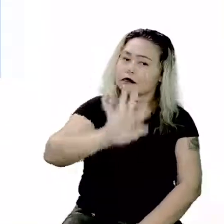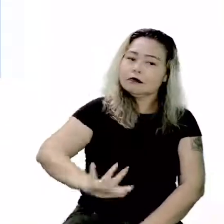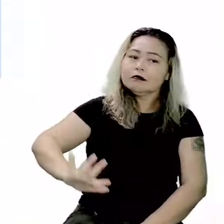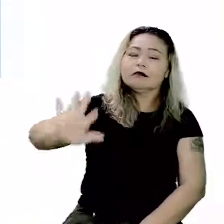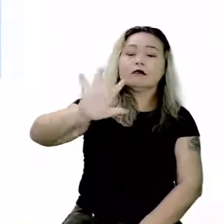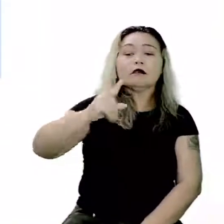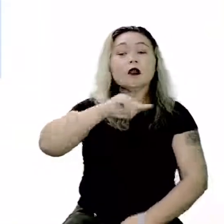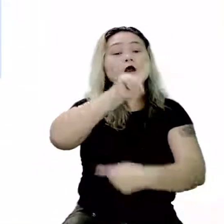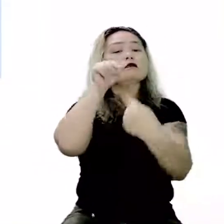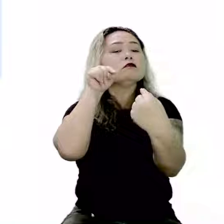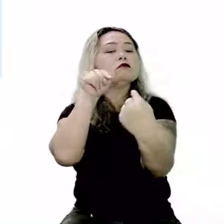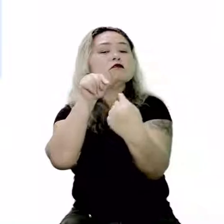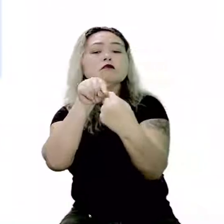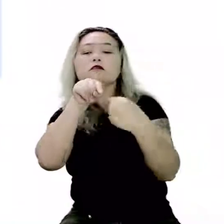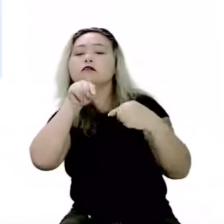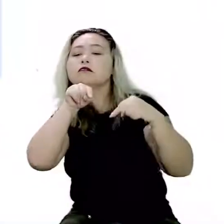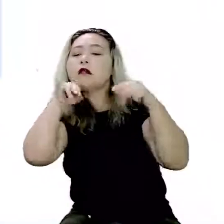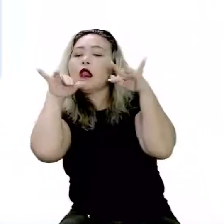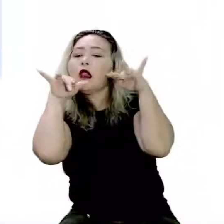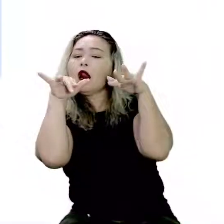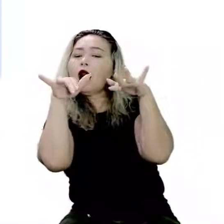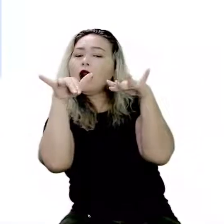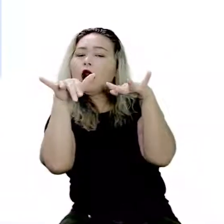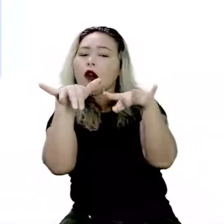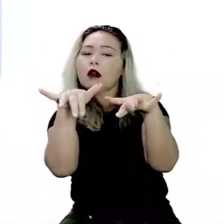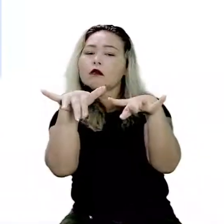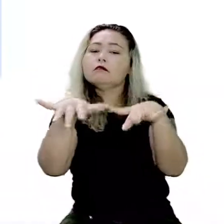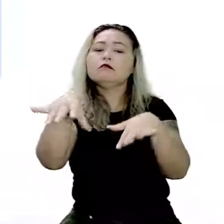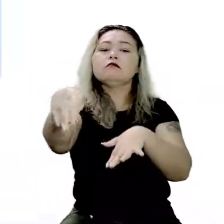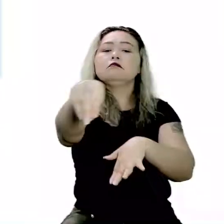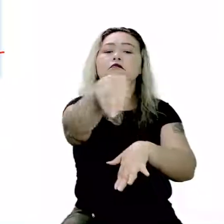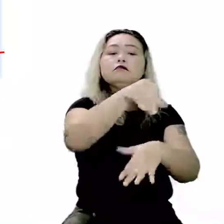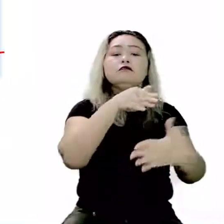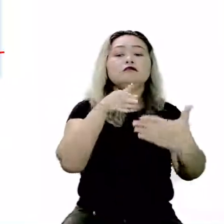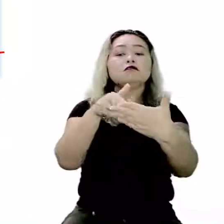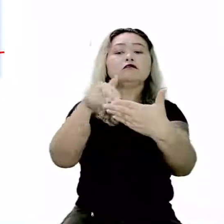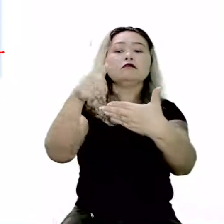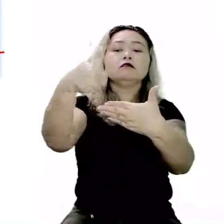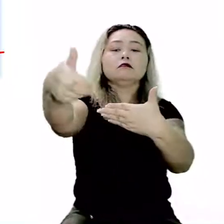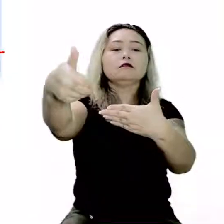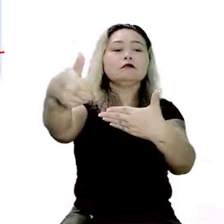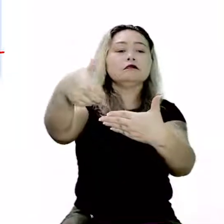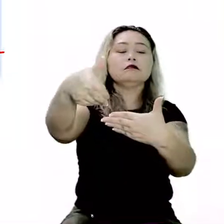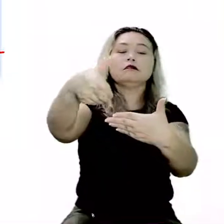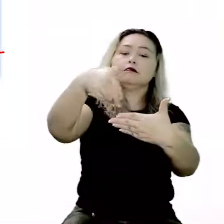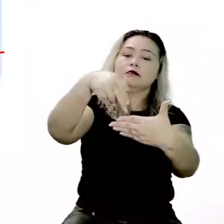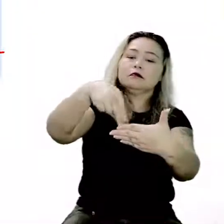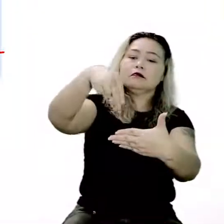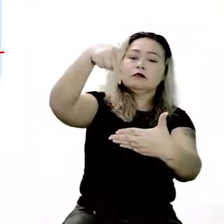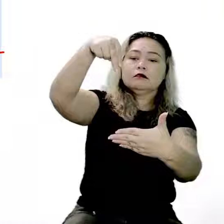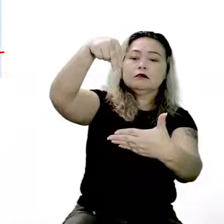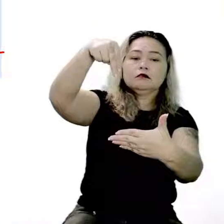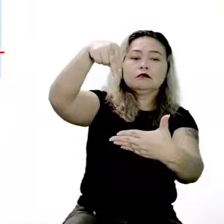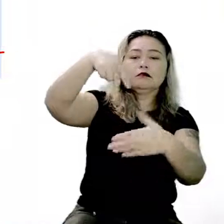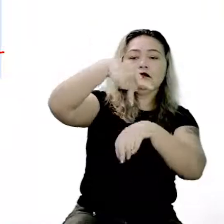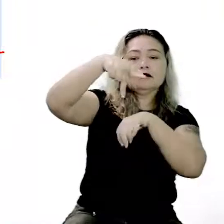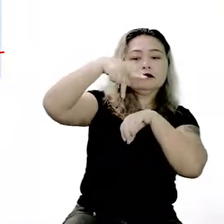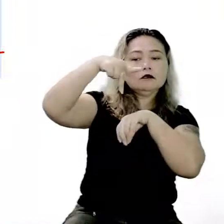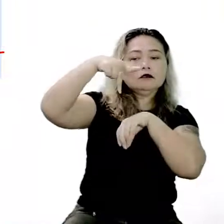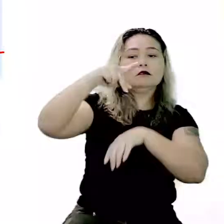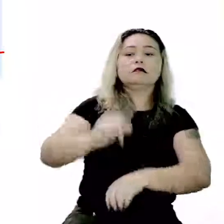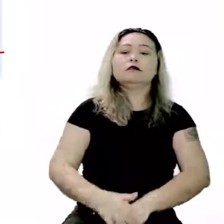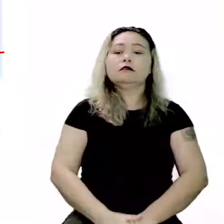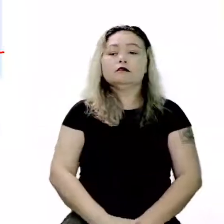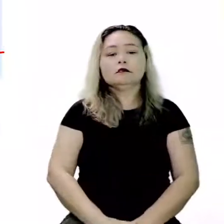federal visando a ocupação das áreas de fronteira na região